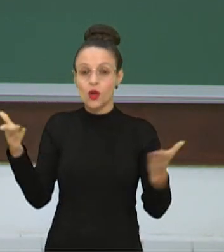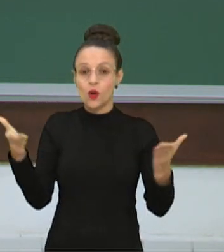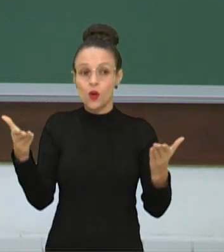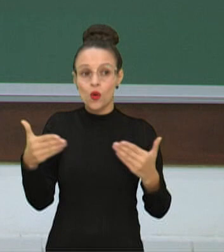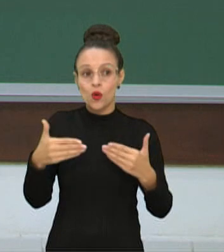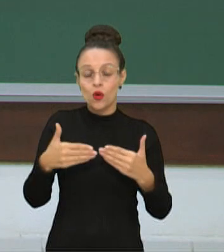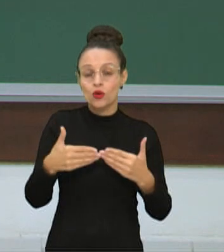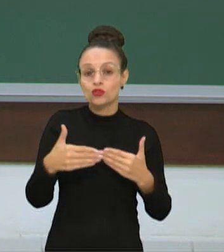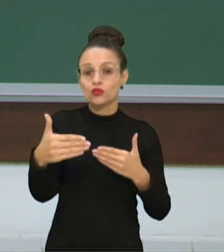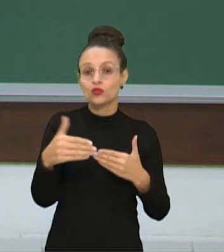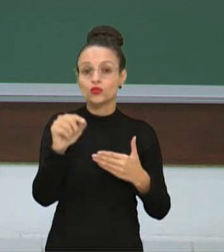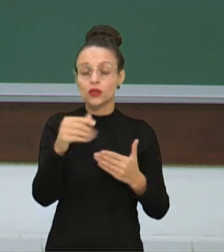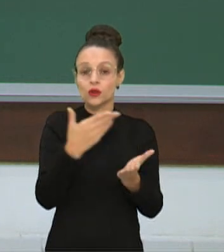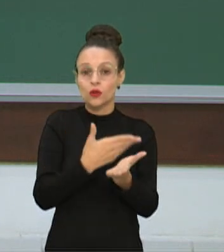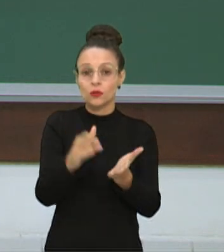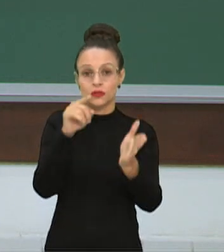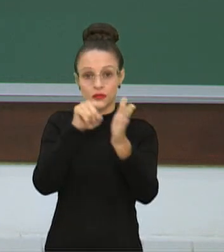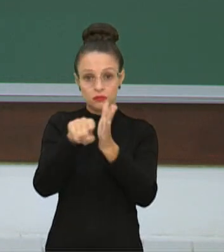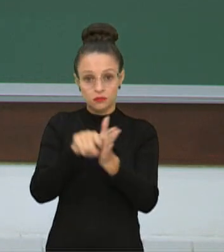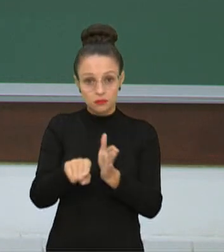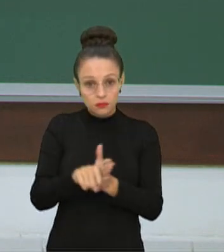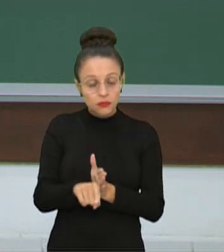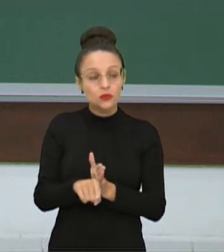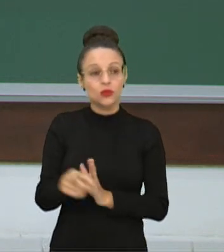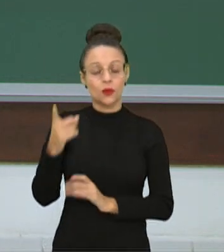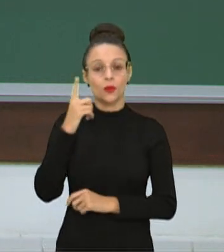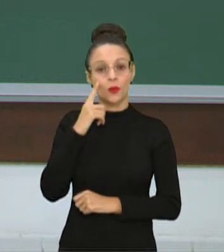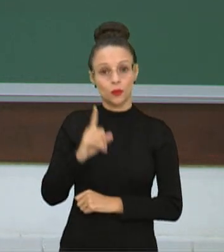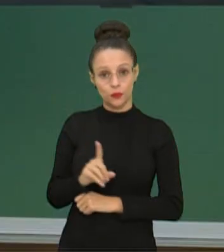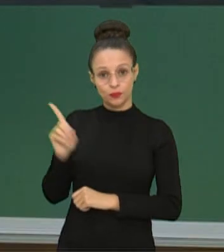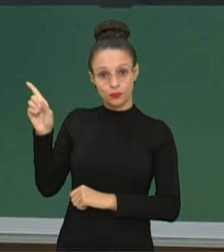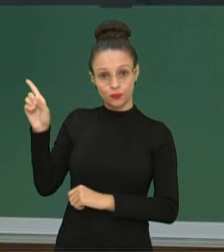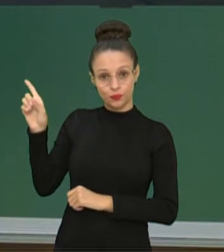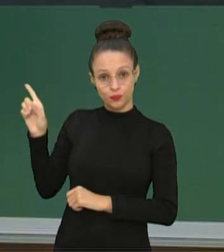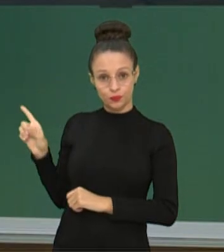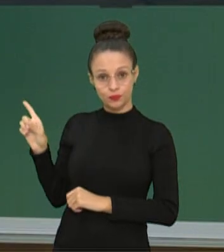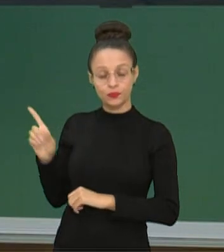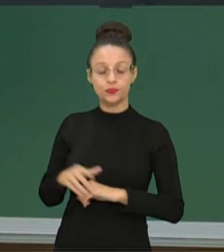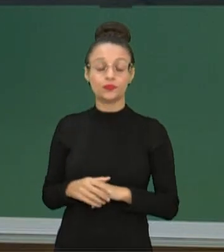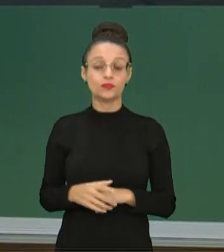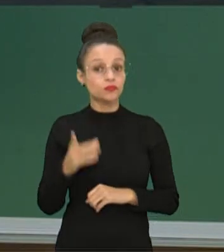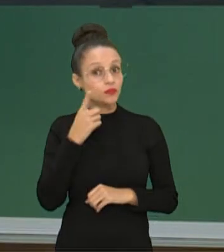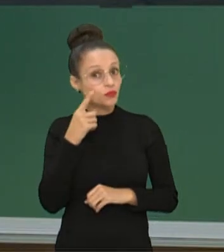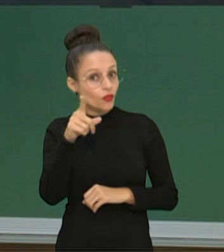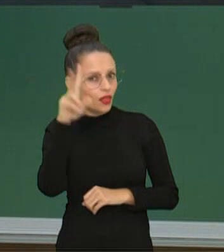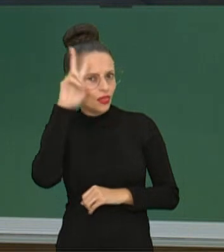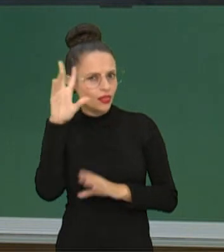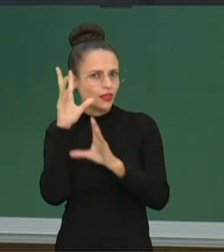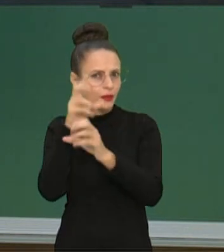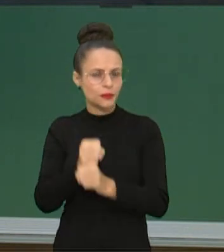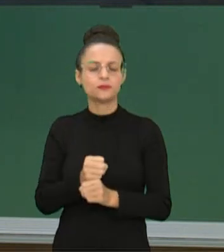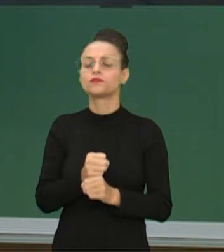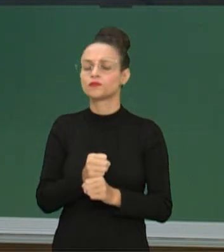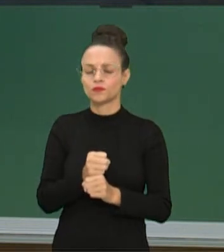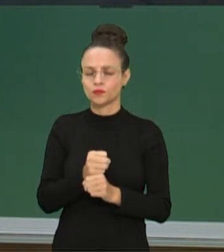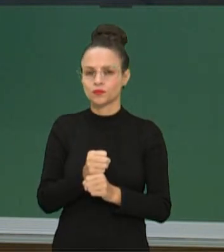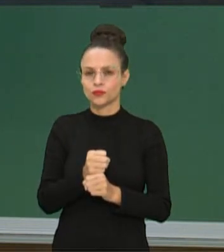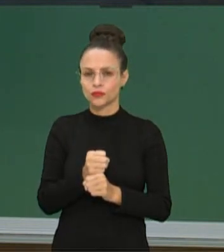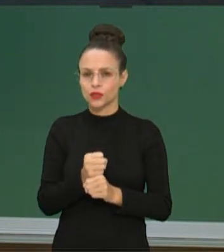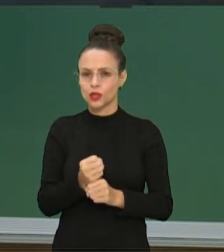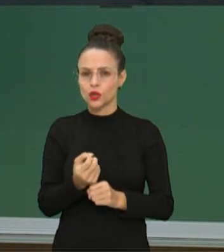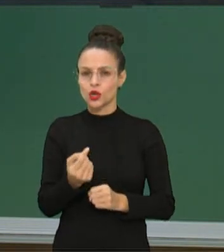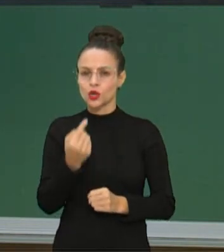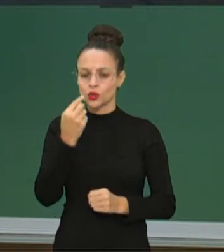nossa retomada vai ser através de quiz. Então, vamos lá, ver se vocês lembram. Os nutrientes são